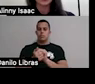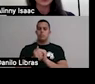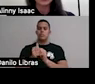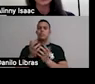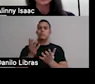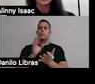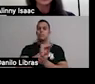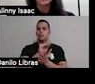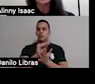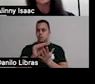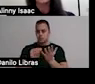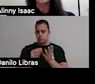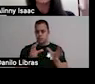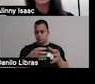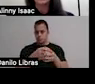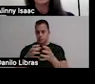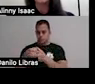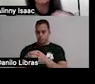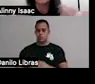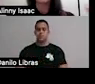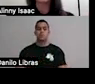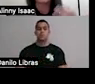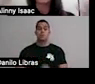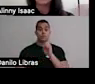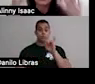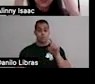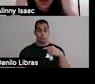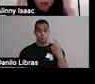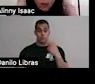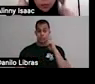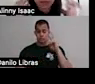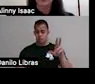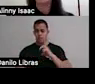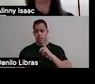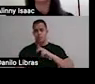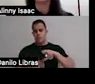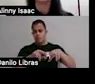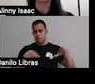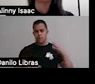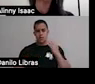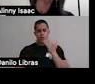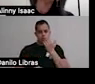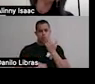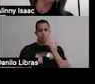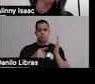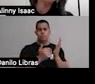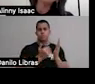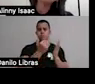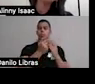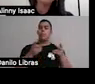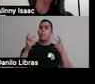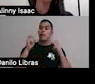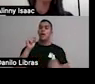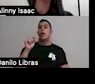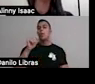ambas as famílias. E se a gente olha, né, onde que a gente consegue obter esses ácidos graxos em maior abundância, a gente vê que realmente é